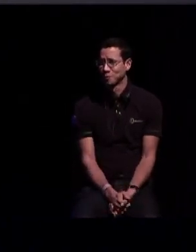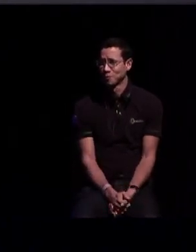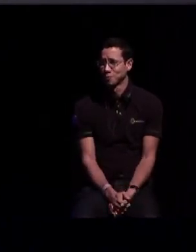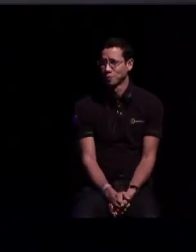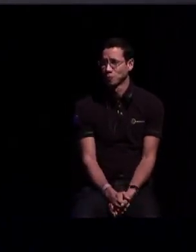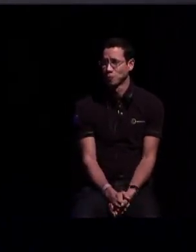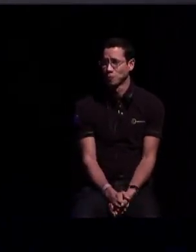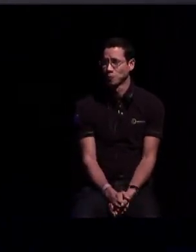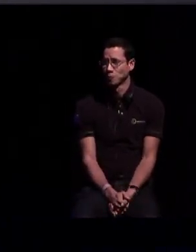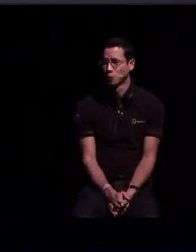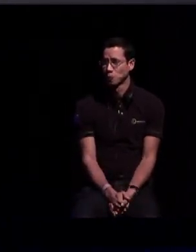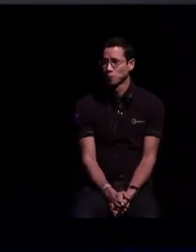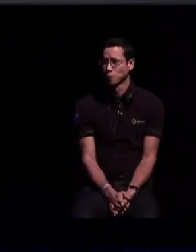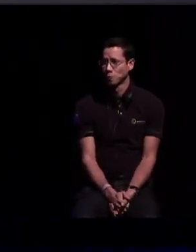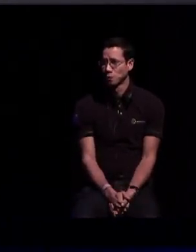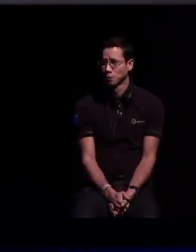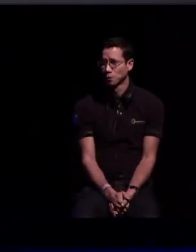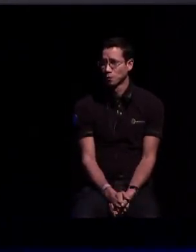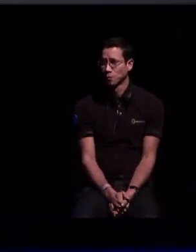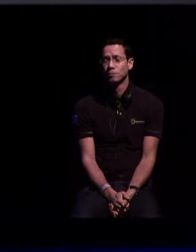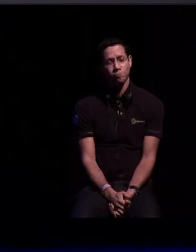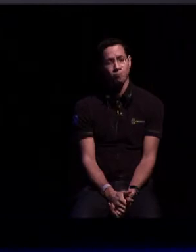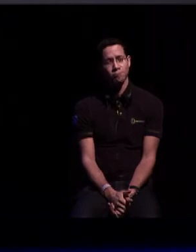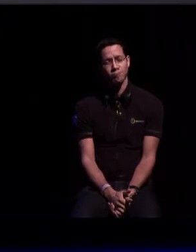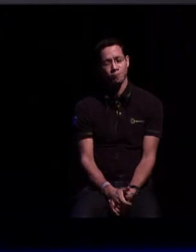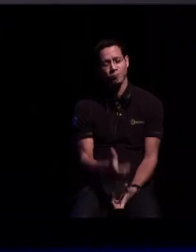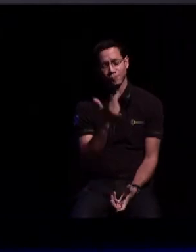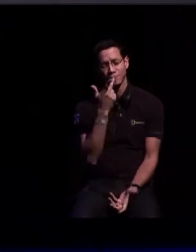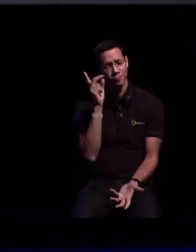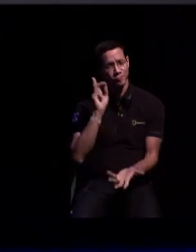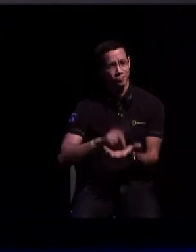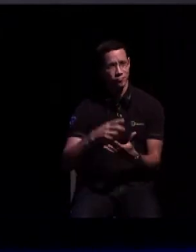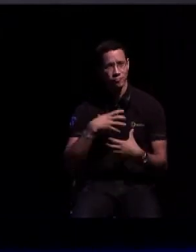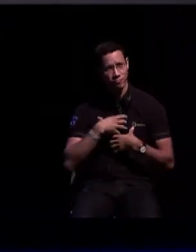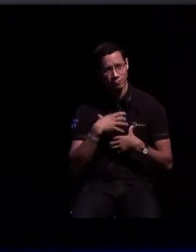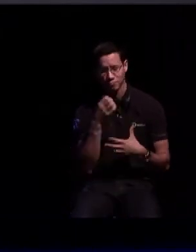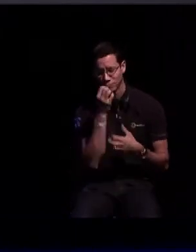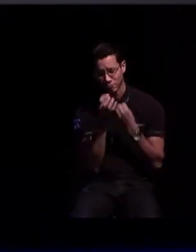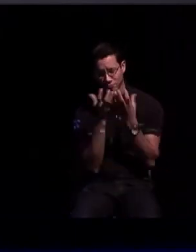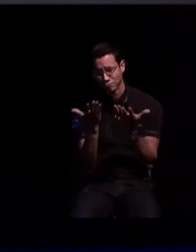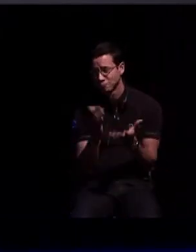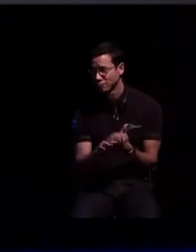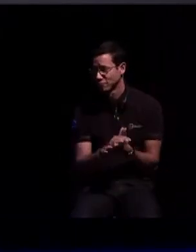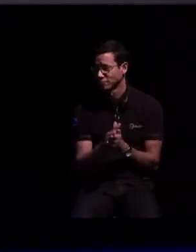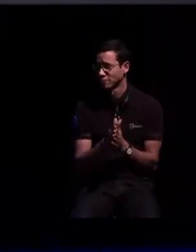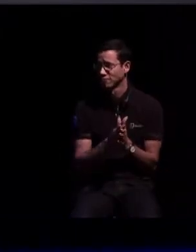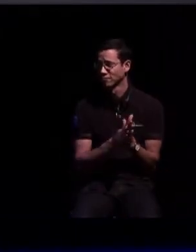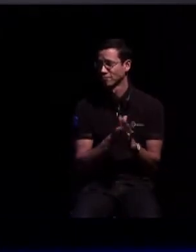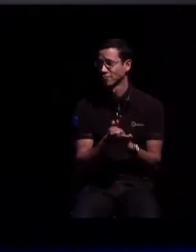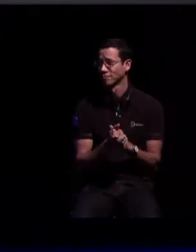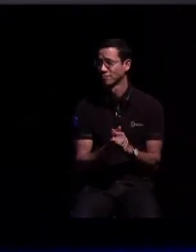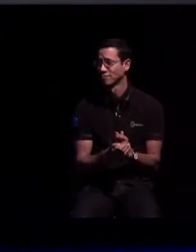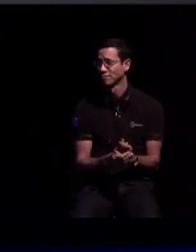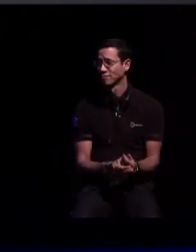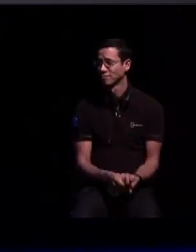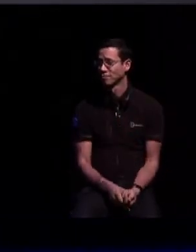Exato, eu acho que a gente tem que ter a sinceridade de dizer, né, o que a gente pode ajudar ou não.